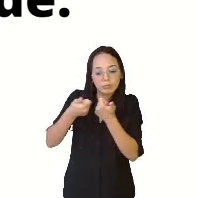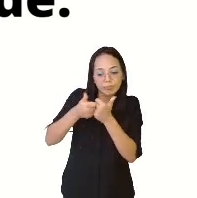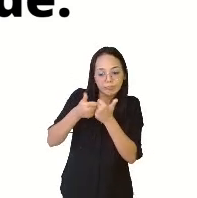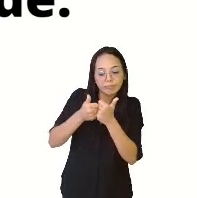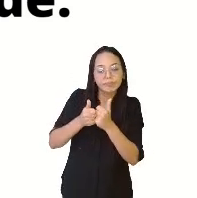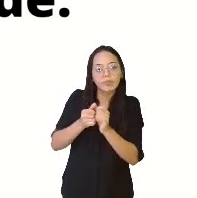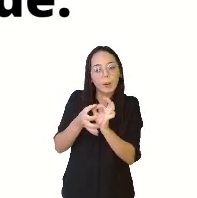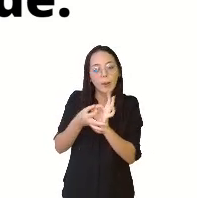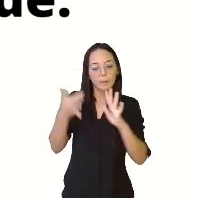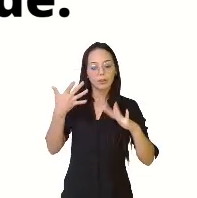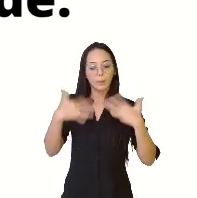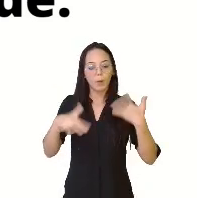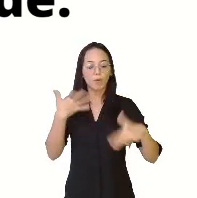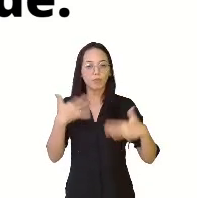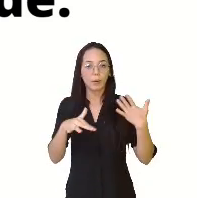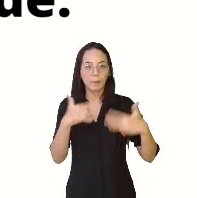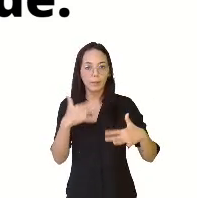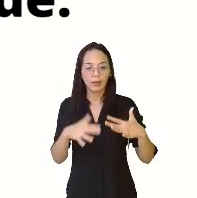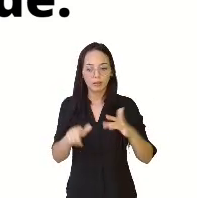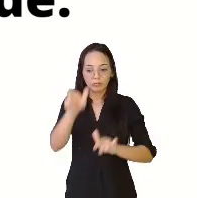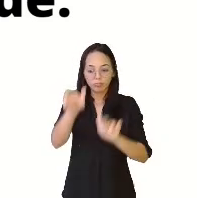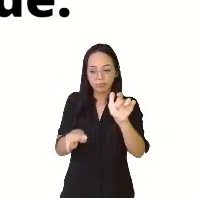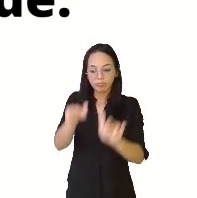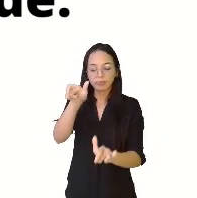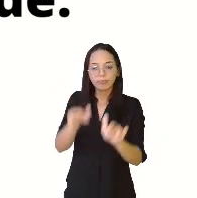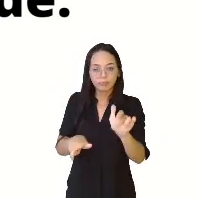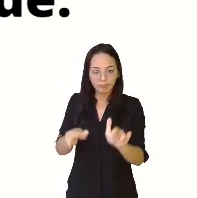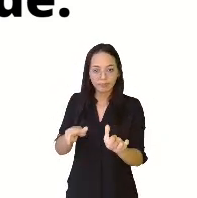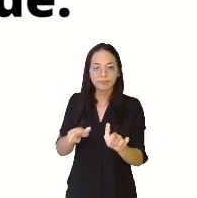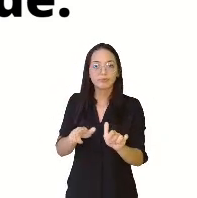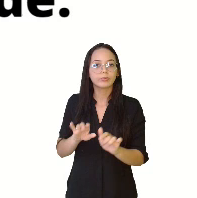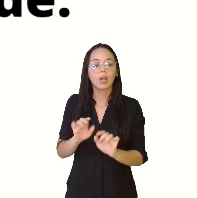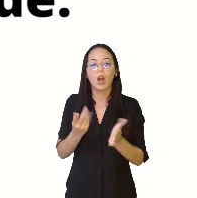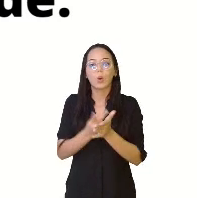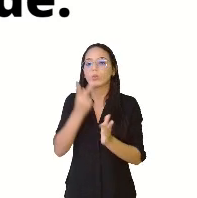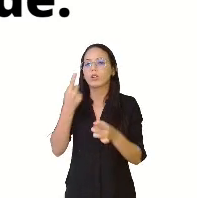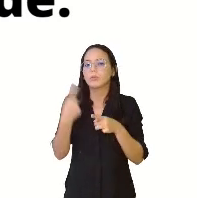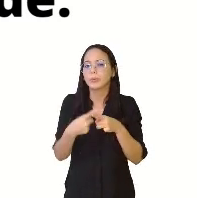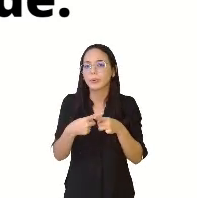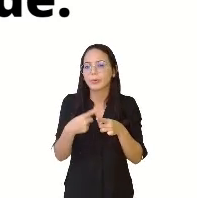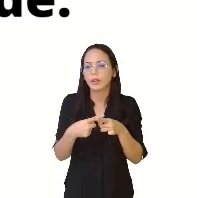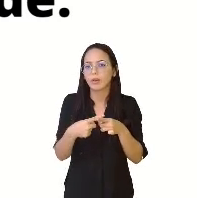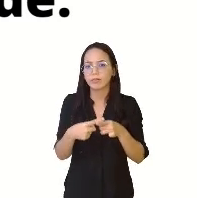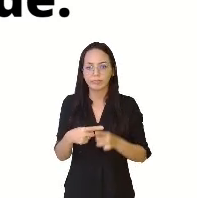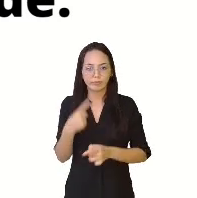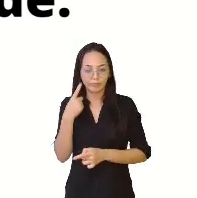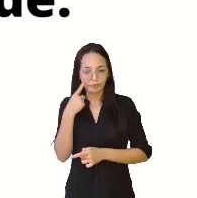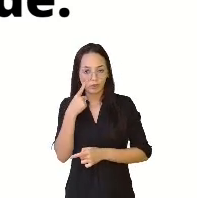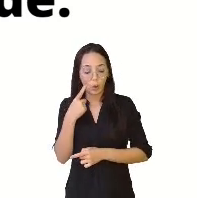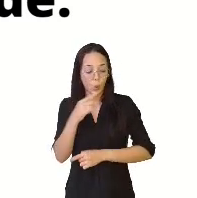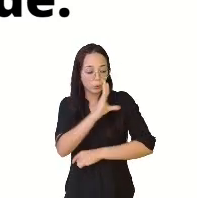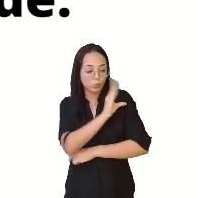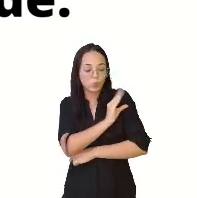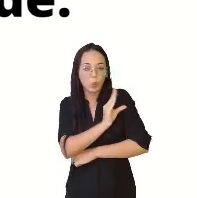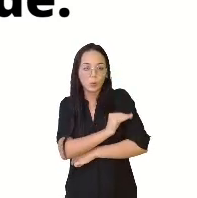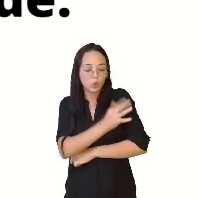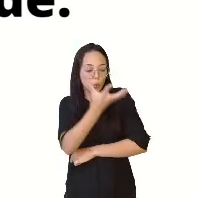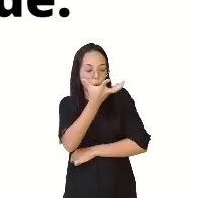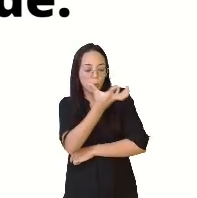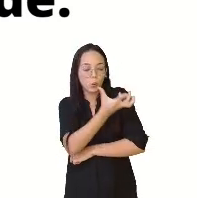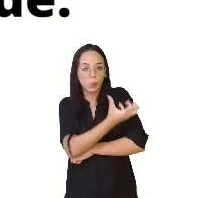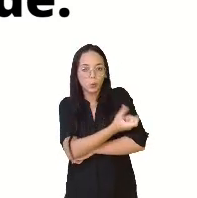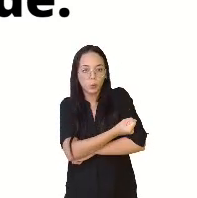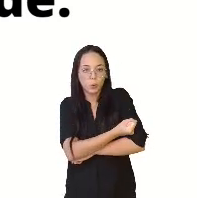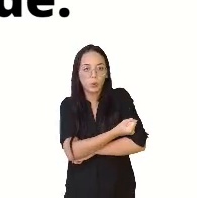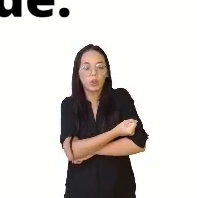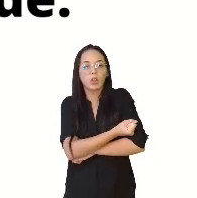a movimentação e a locomoção dos indivíduos. Isso ocorre porque esses músculos contraem e